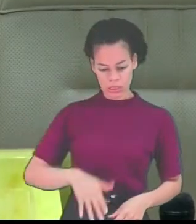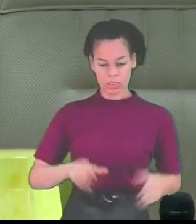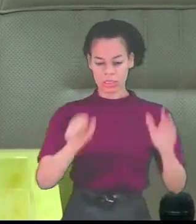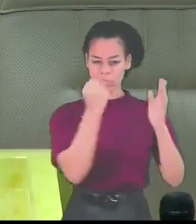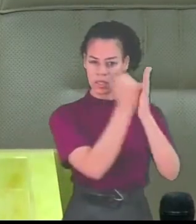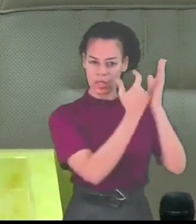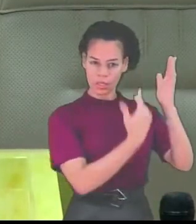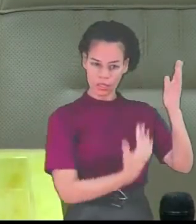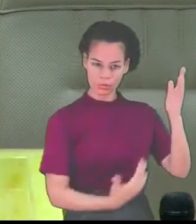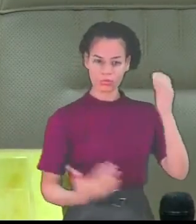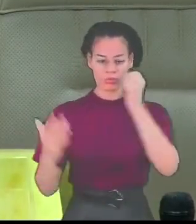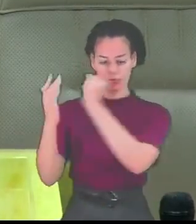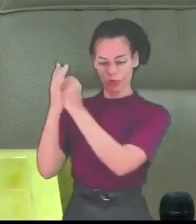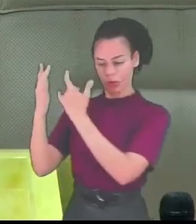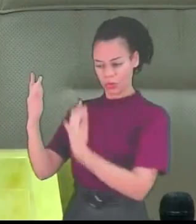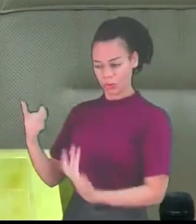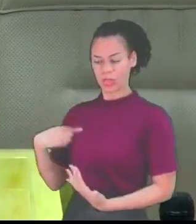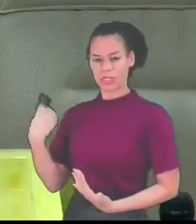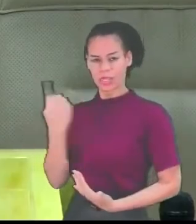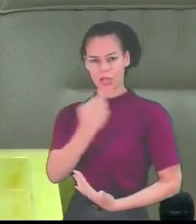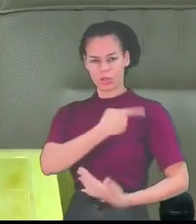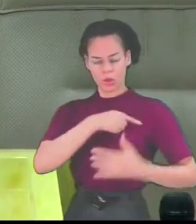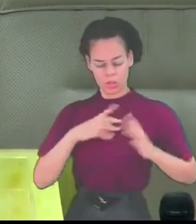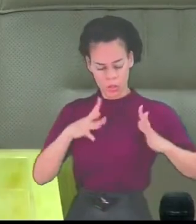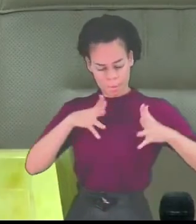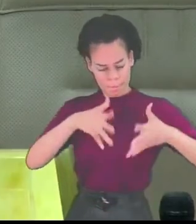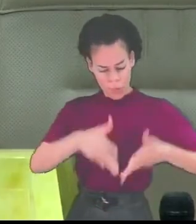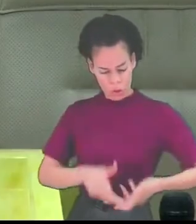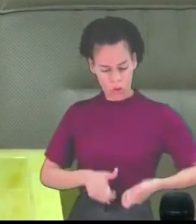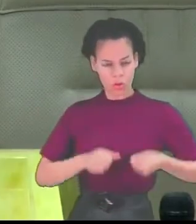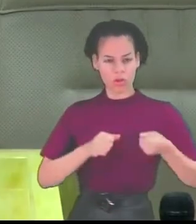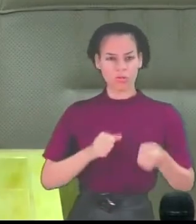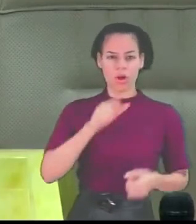purificou e os elegeu